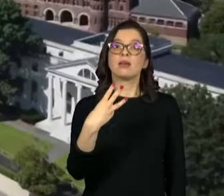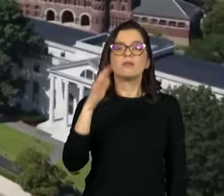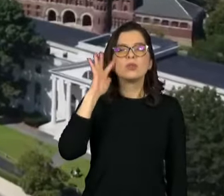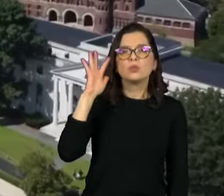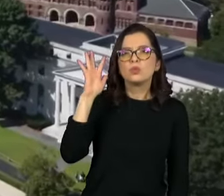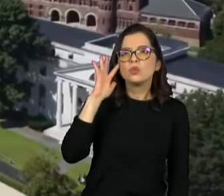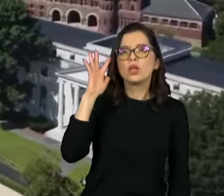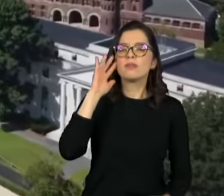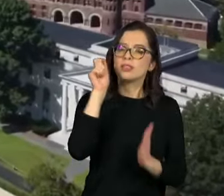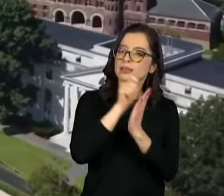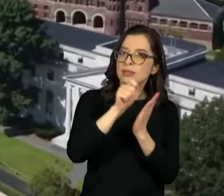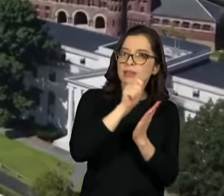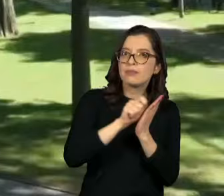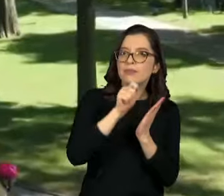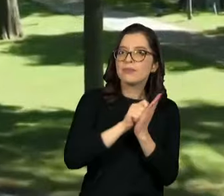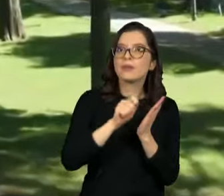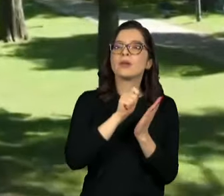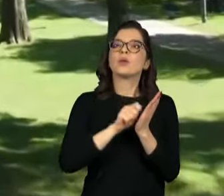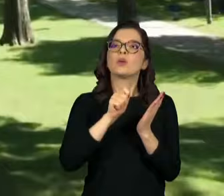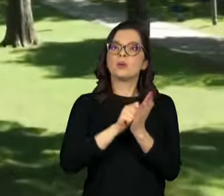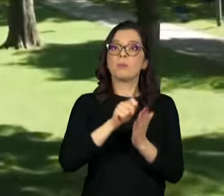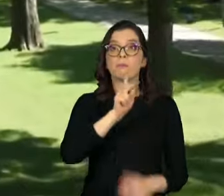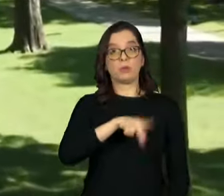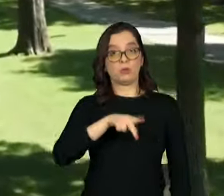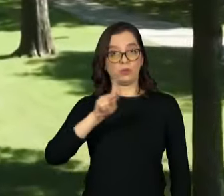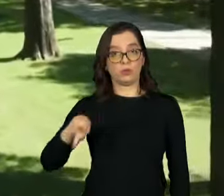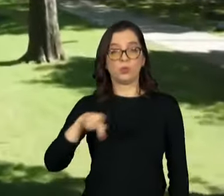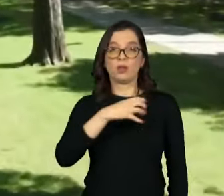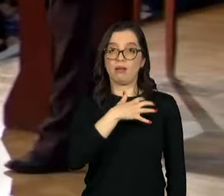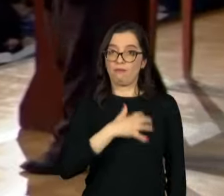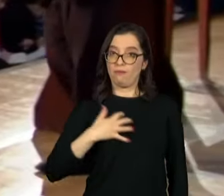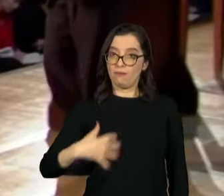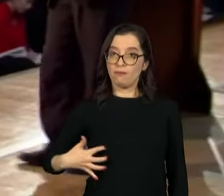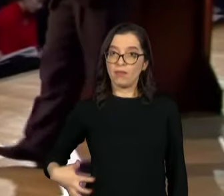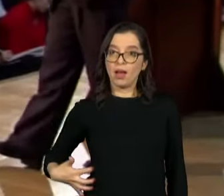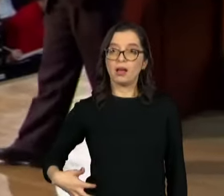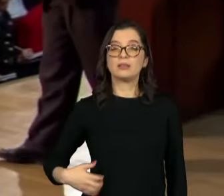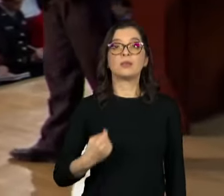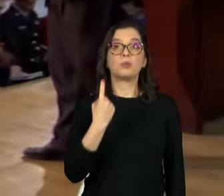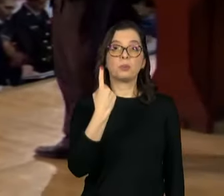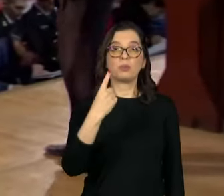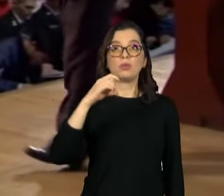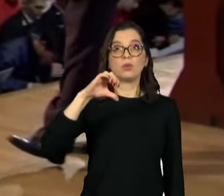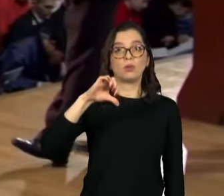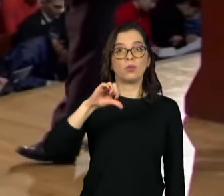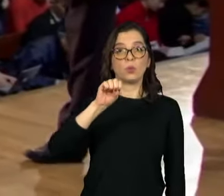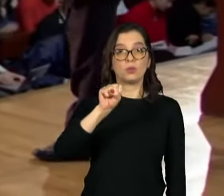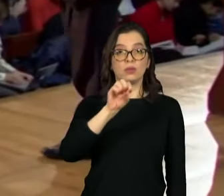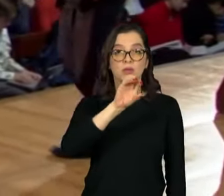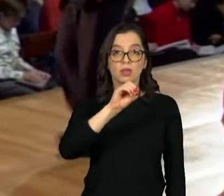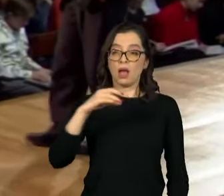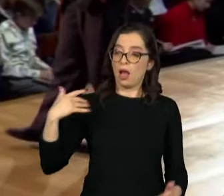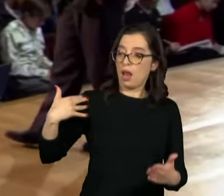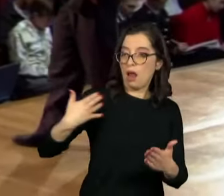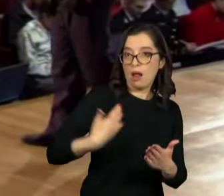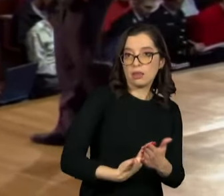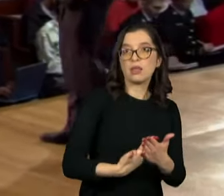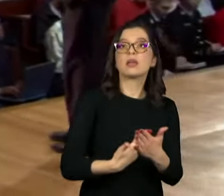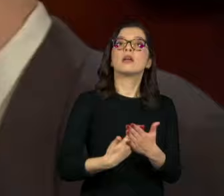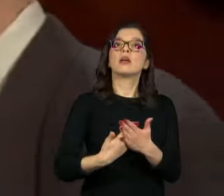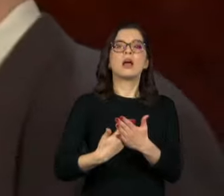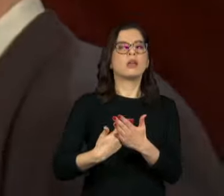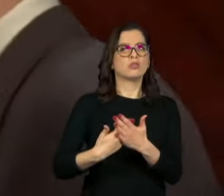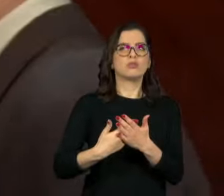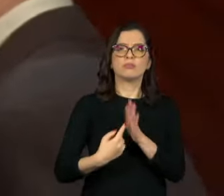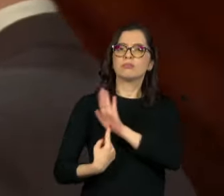e professor de Harvard desde a década de 1980. Ficou mundialmente conhecido com o curso